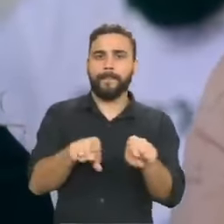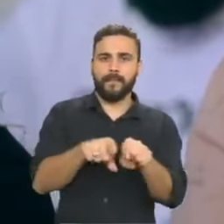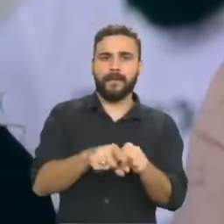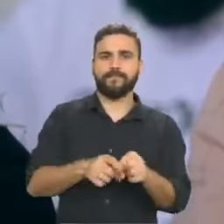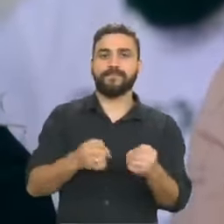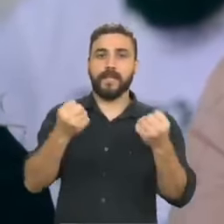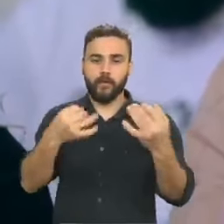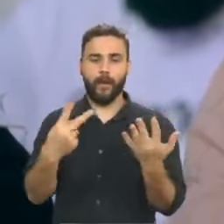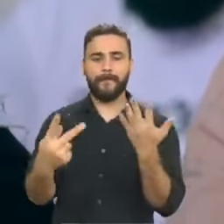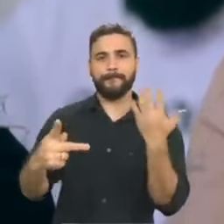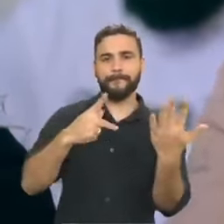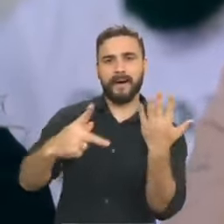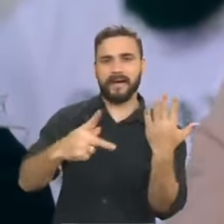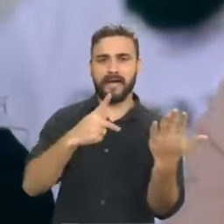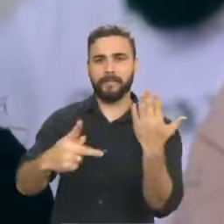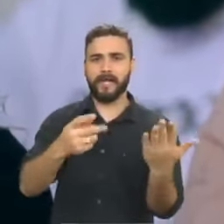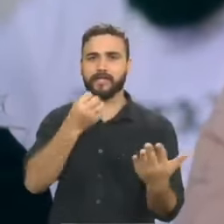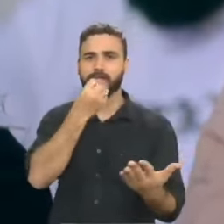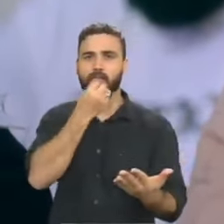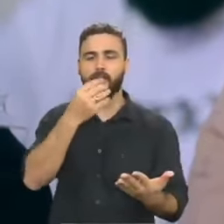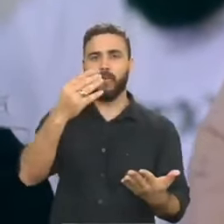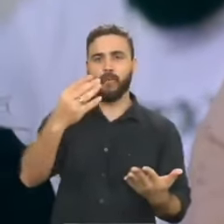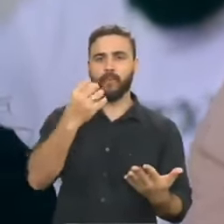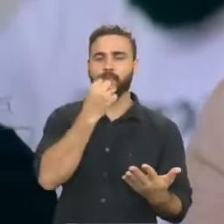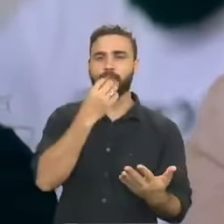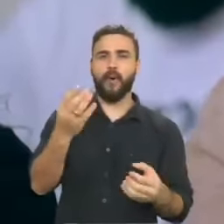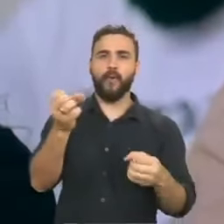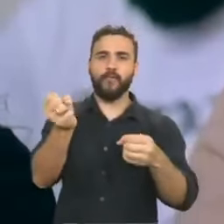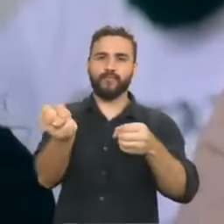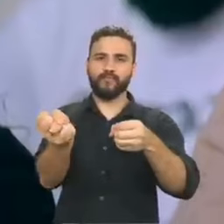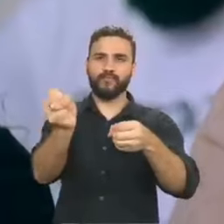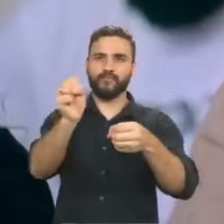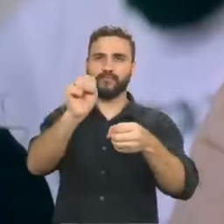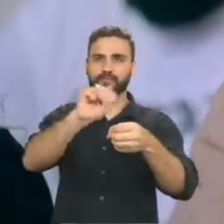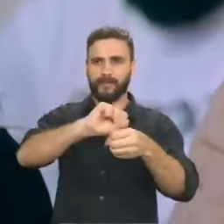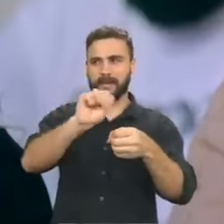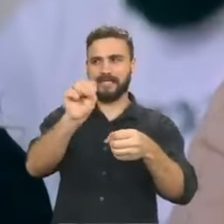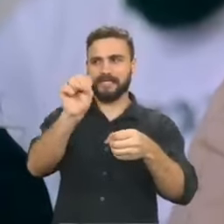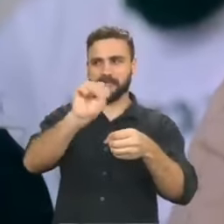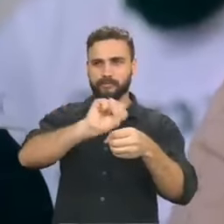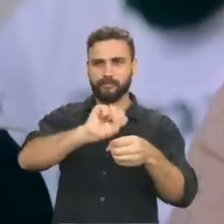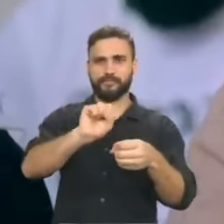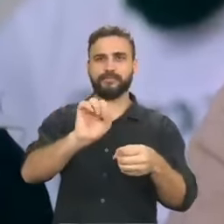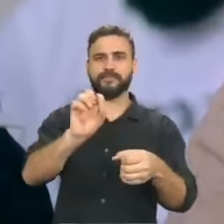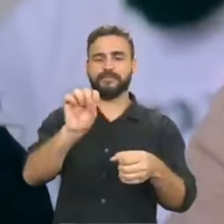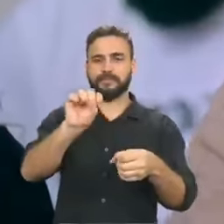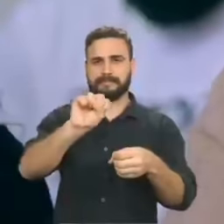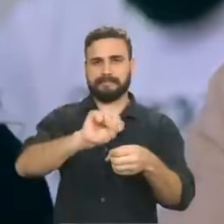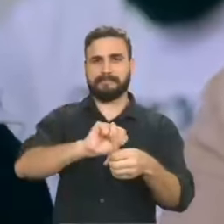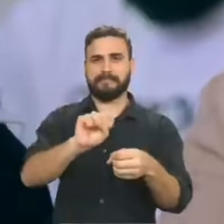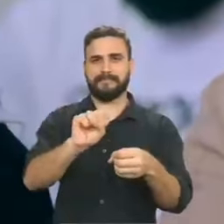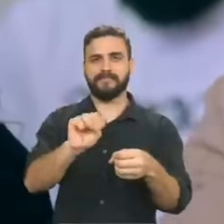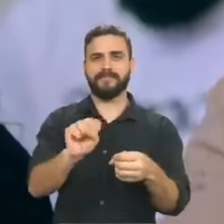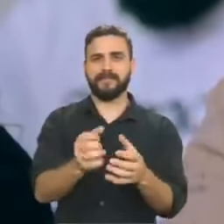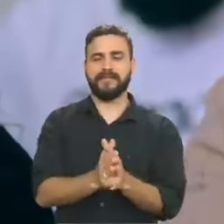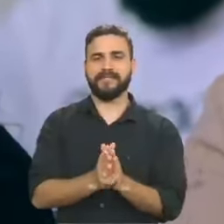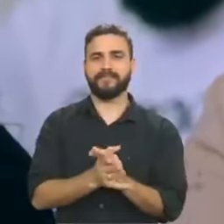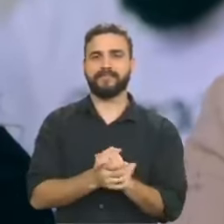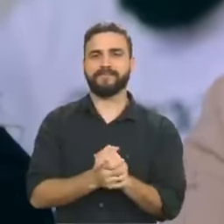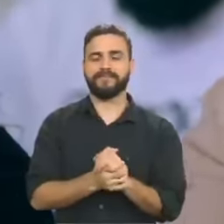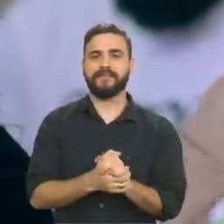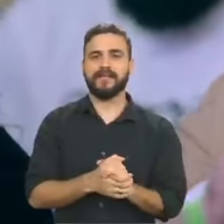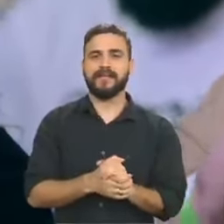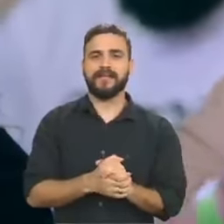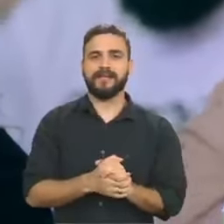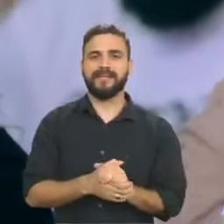é esse, é uma ética de amor universal. O apóstolo Paulo, a Bíblia mostra como que ele encontrou esse equilíbrio.